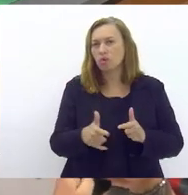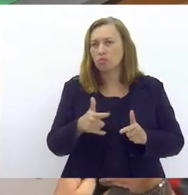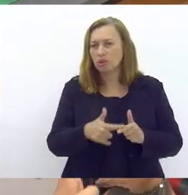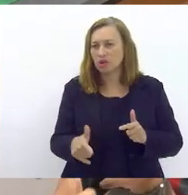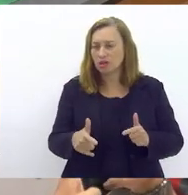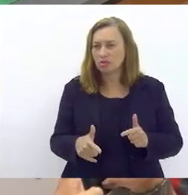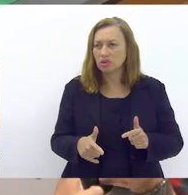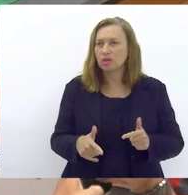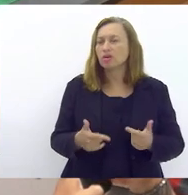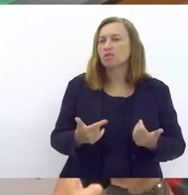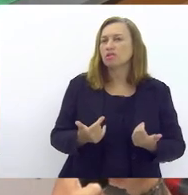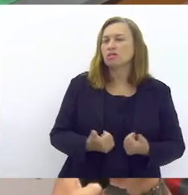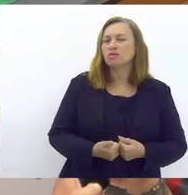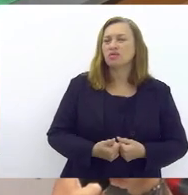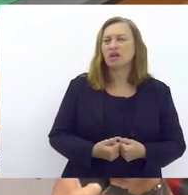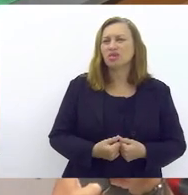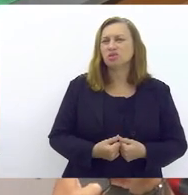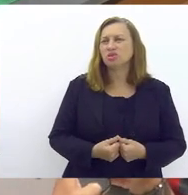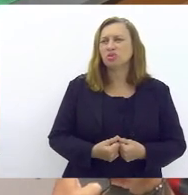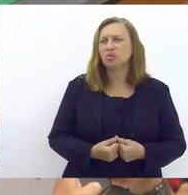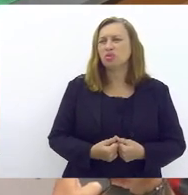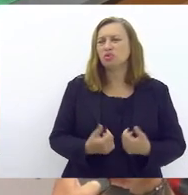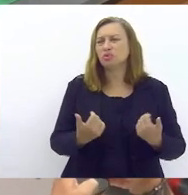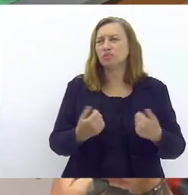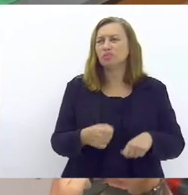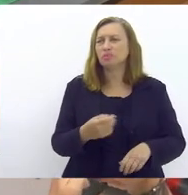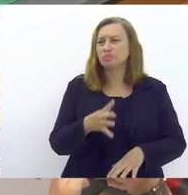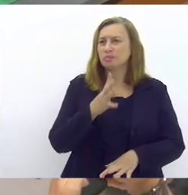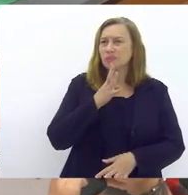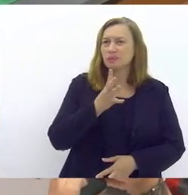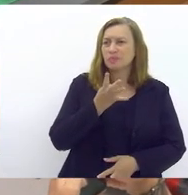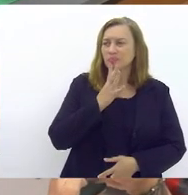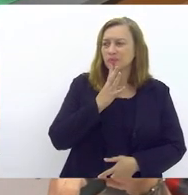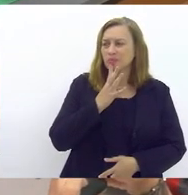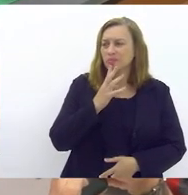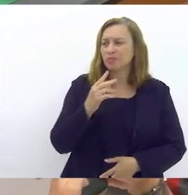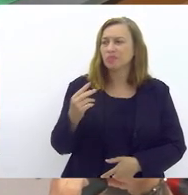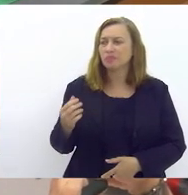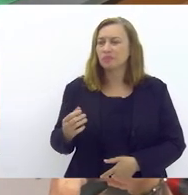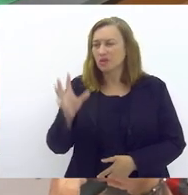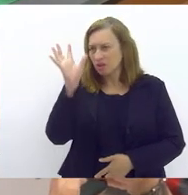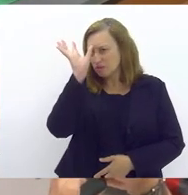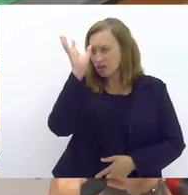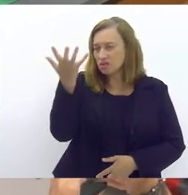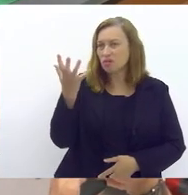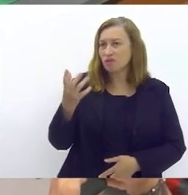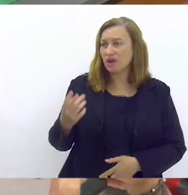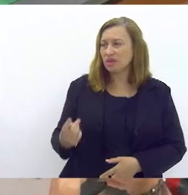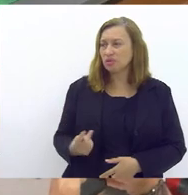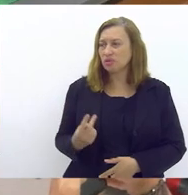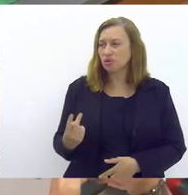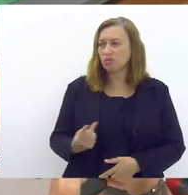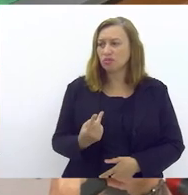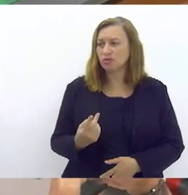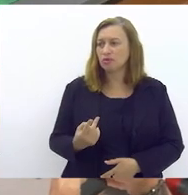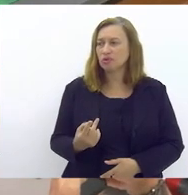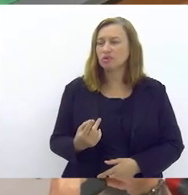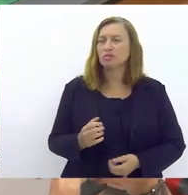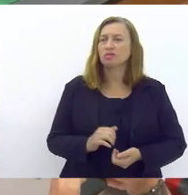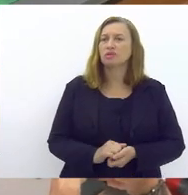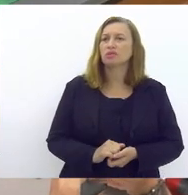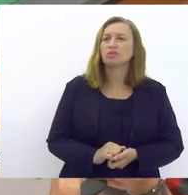gente tem que entender isso, ter isso em mente, porque o que vai resolver um pouco do problema é o tema